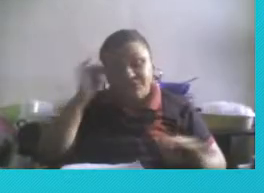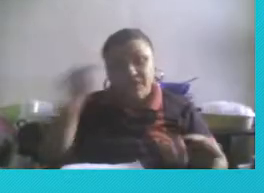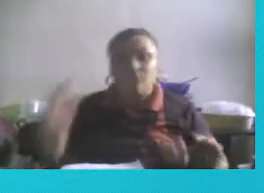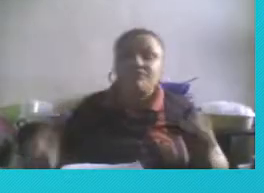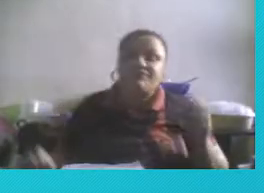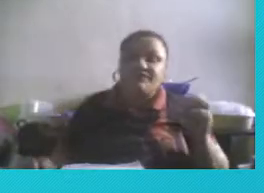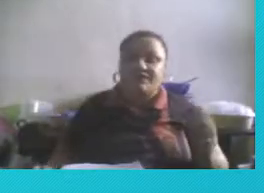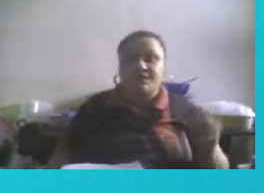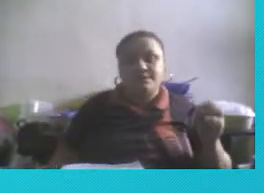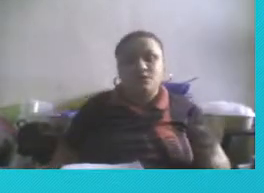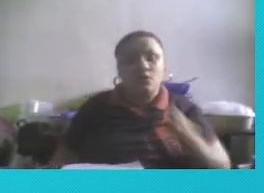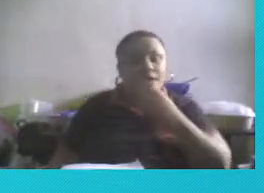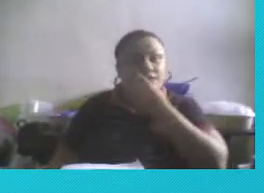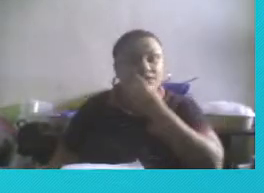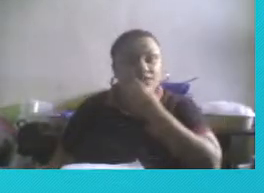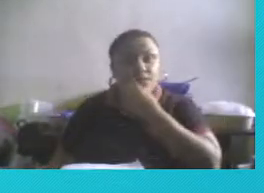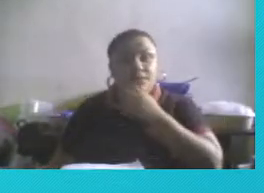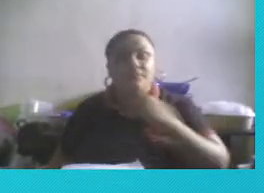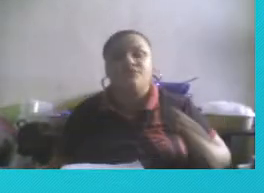dia. Hoje é dia